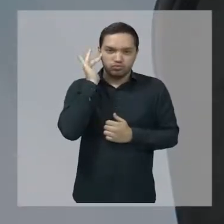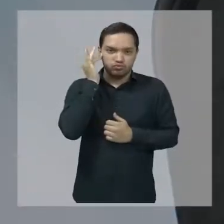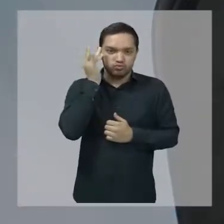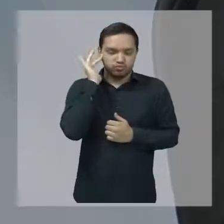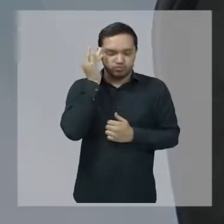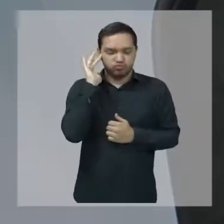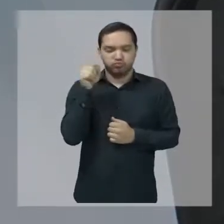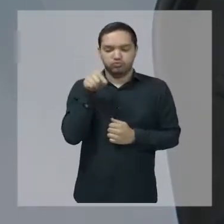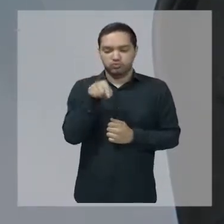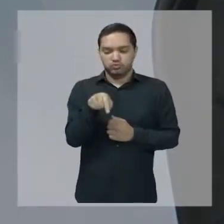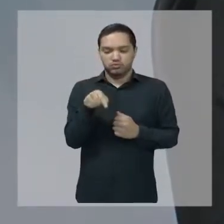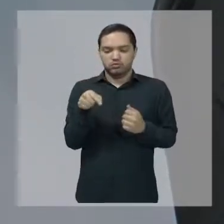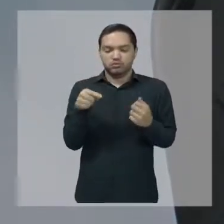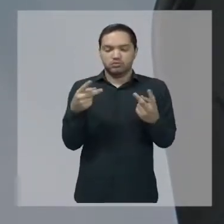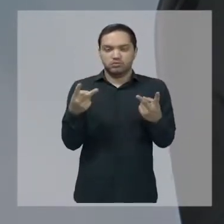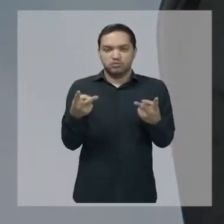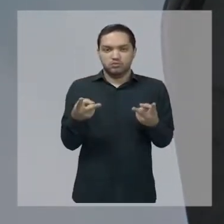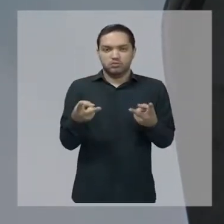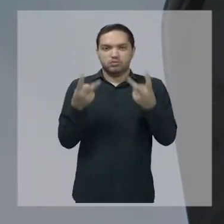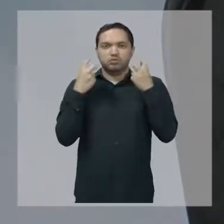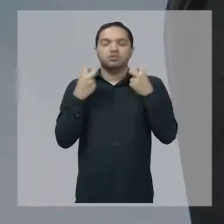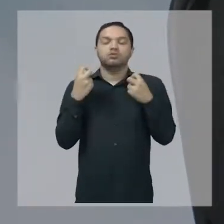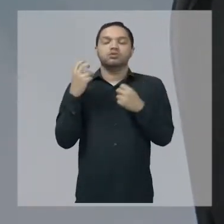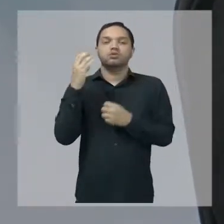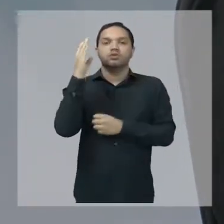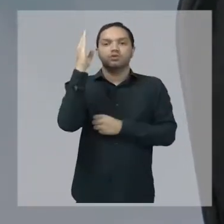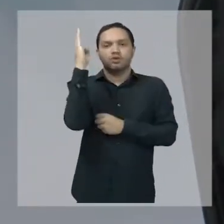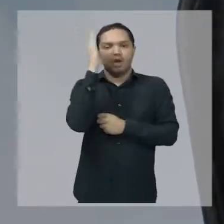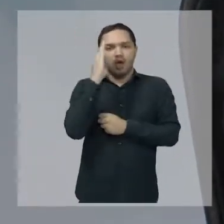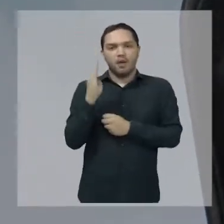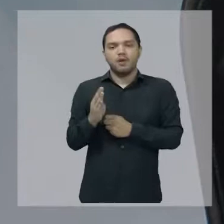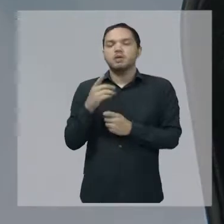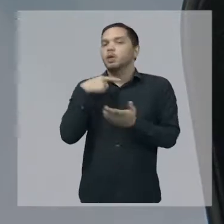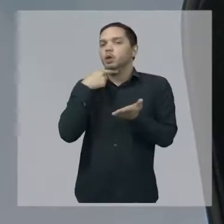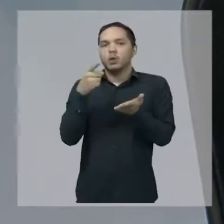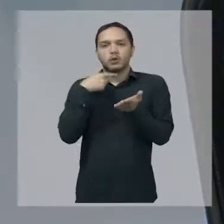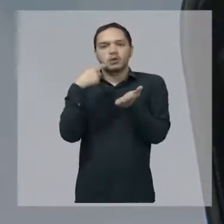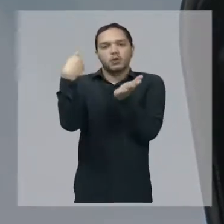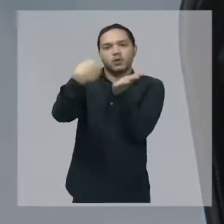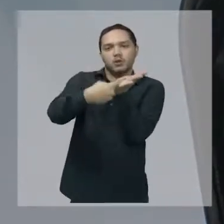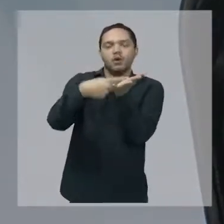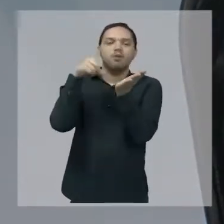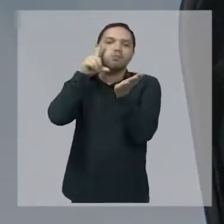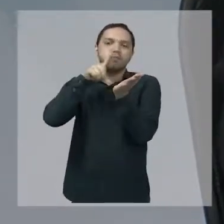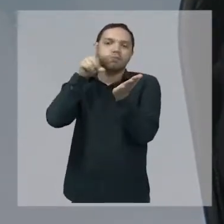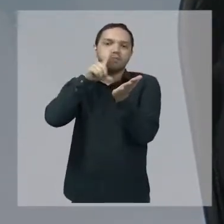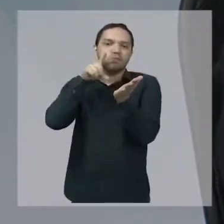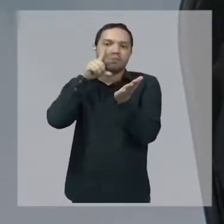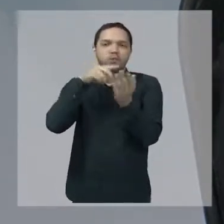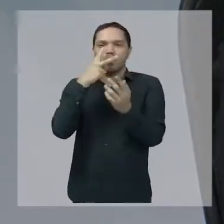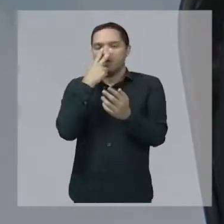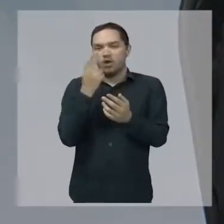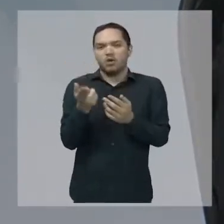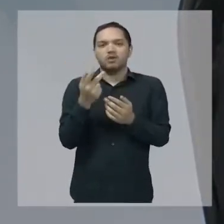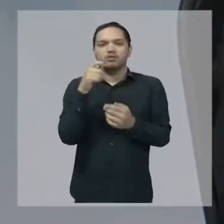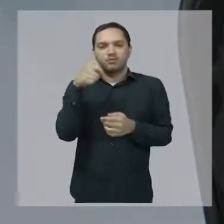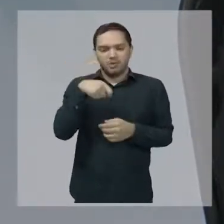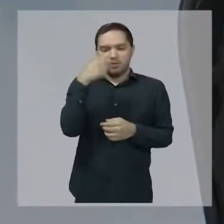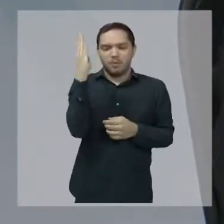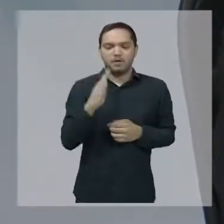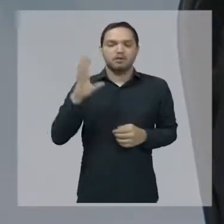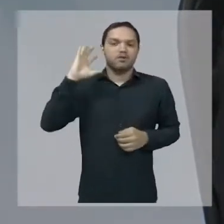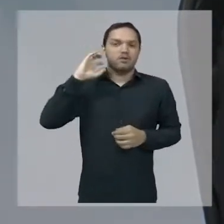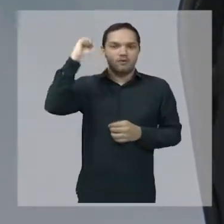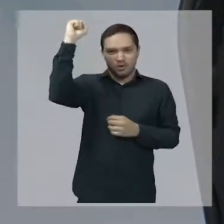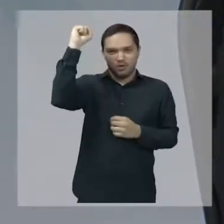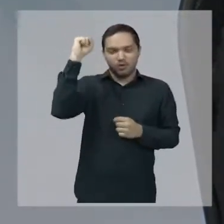o que demonstra a habilitação do Brasil, que não foi feito nesse governo, para o ingresso na OMC, é uma vitória do